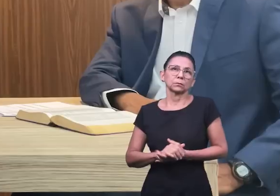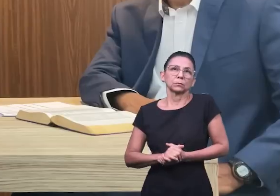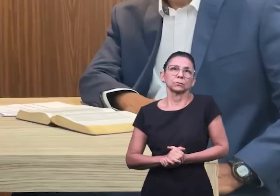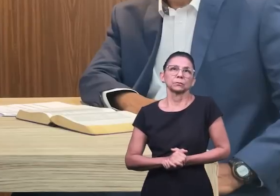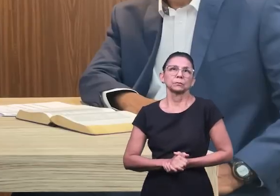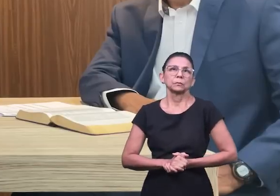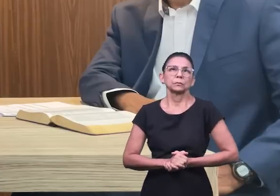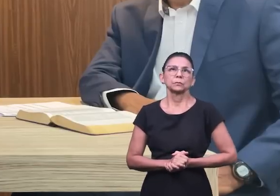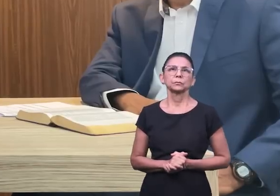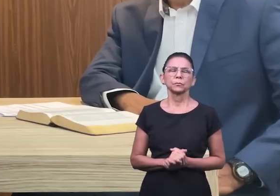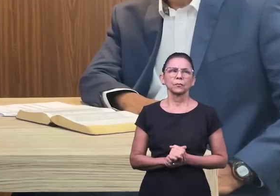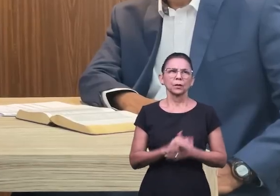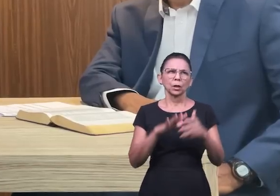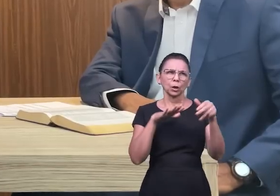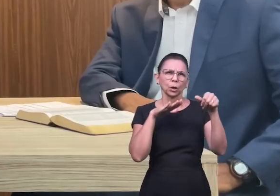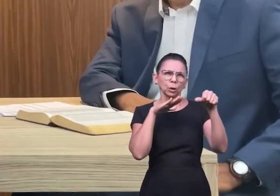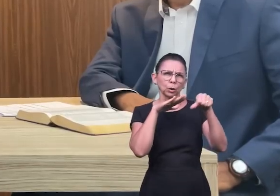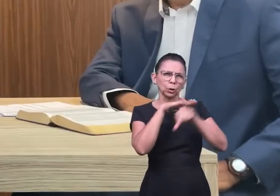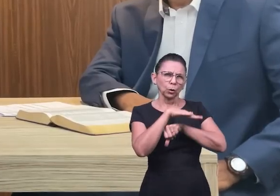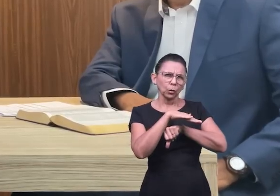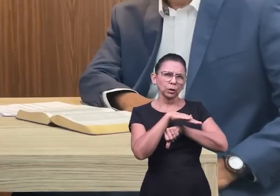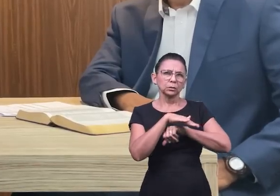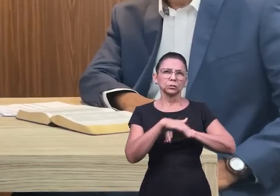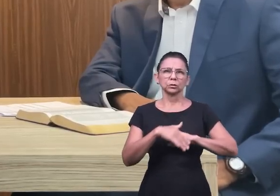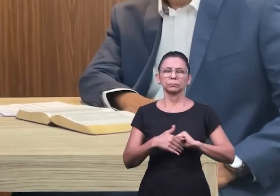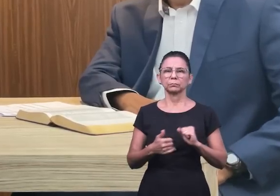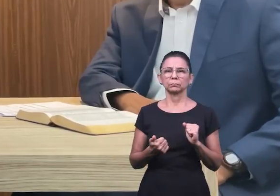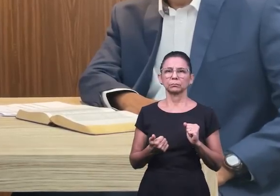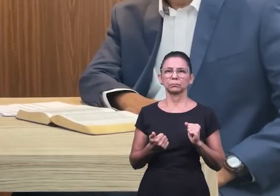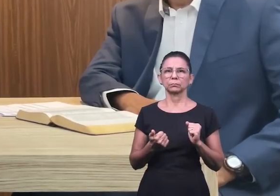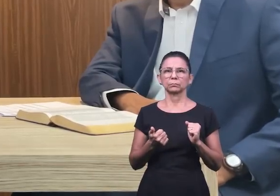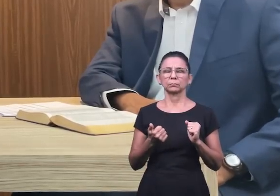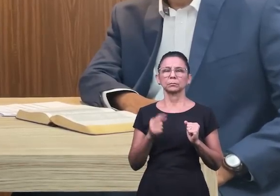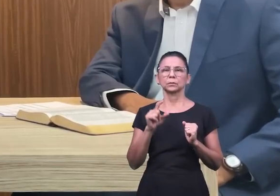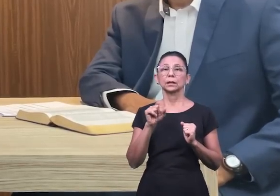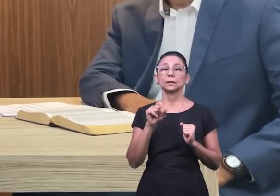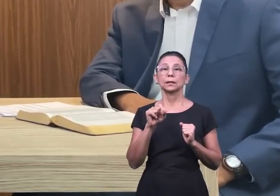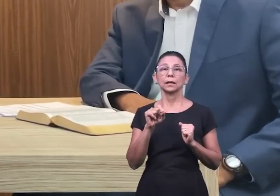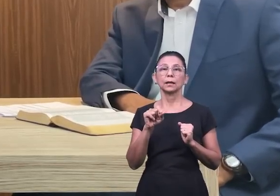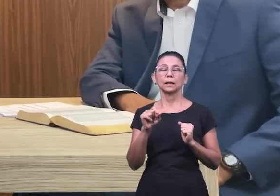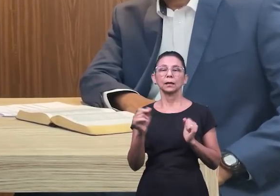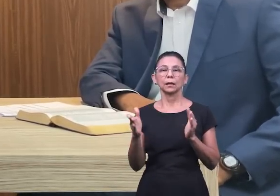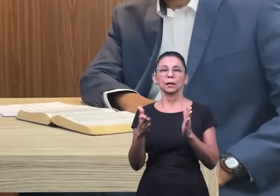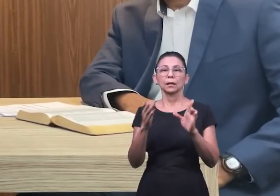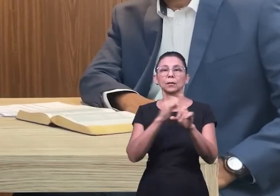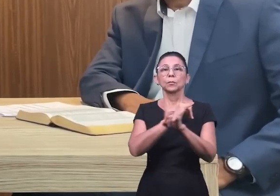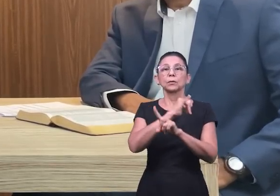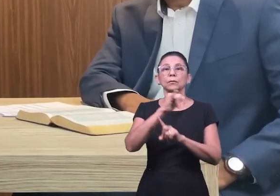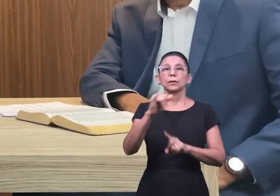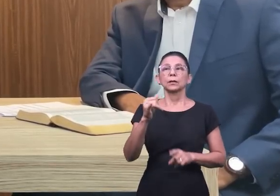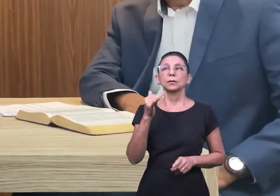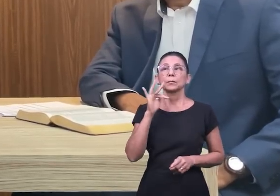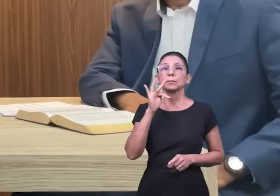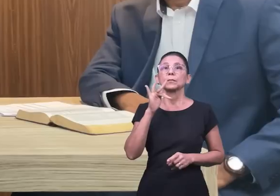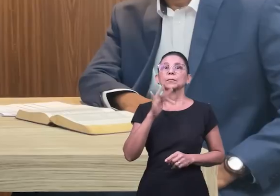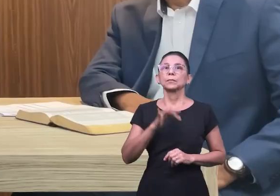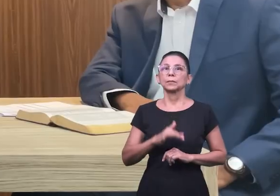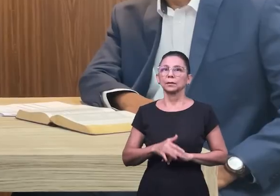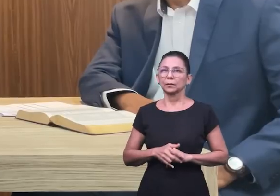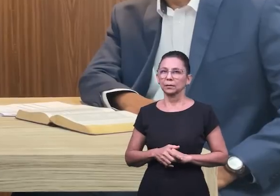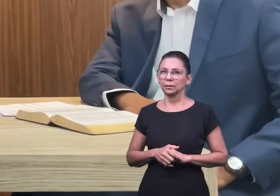Jesus. Gildo Vitor, qual o seu comentário sobre a resposta do Alfreu? Bem, pastor, todas as vezes que nós falamos